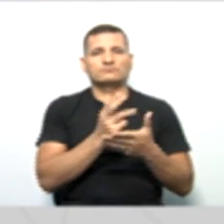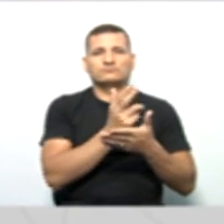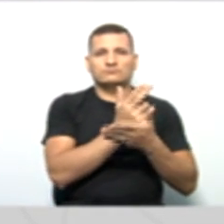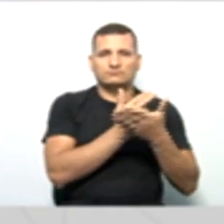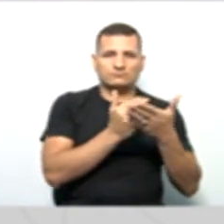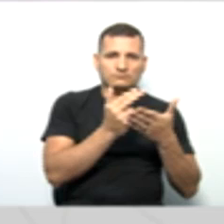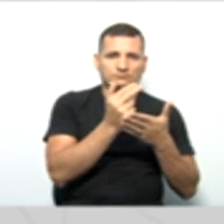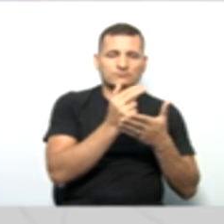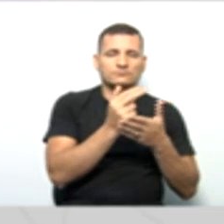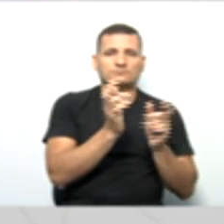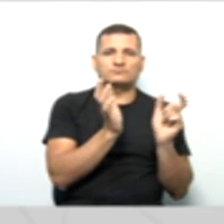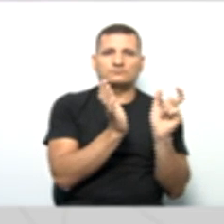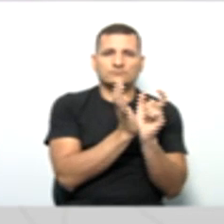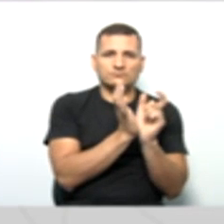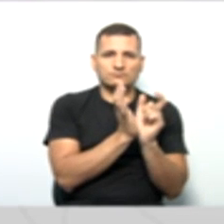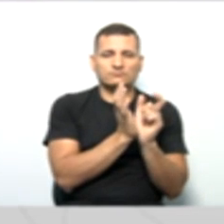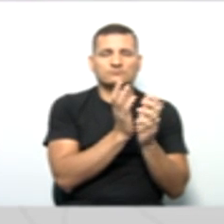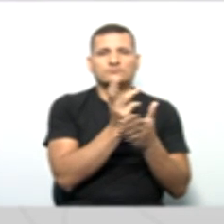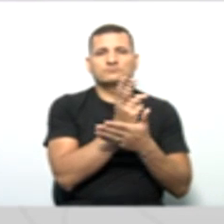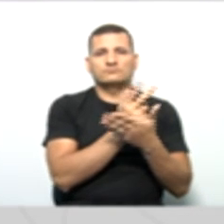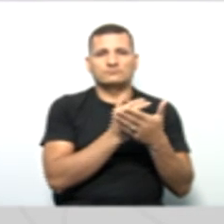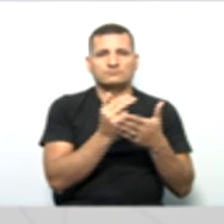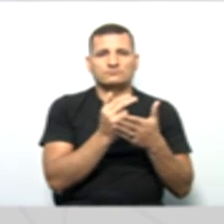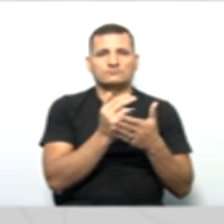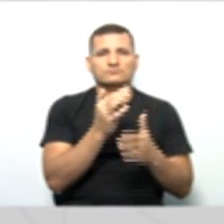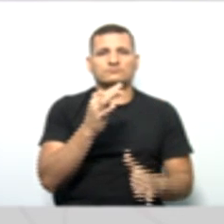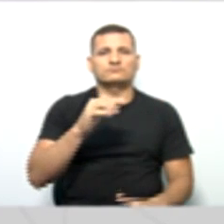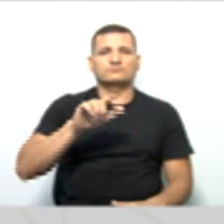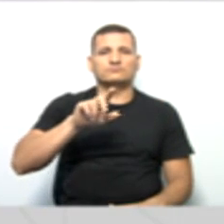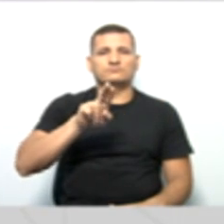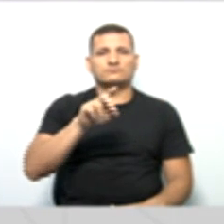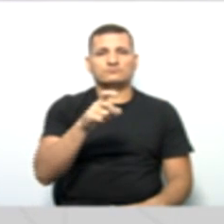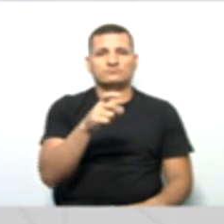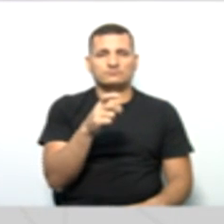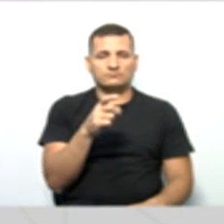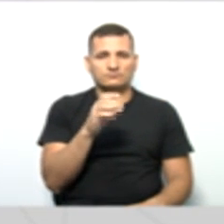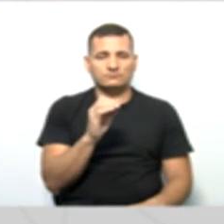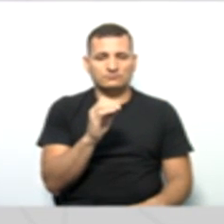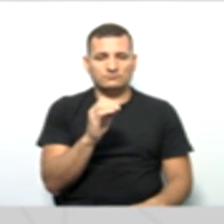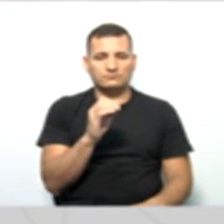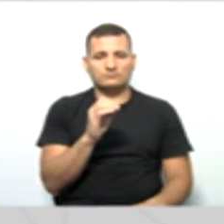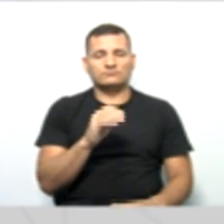além também dos diagramas de fluxo de dados, os elementos